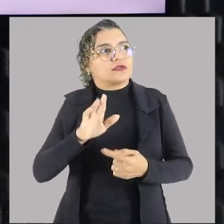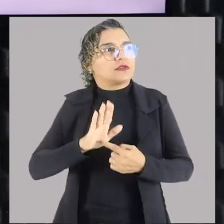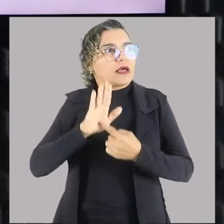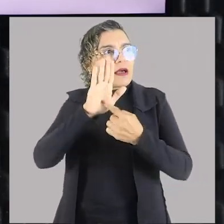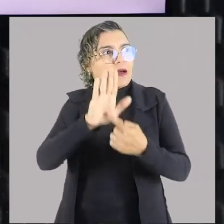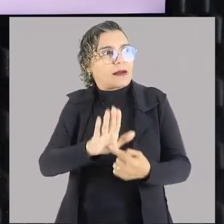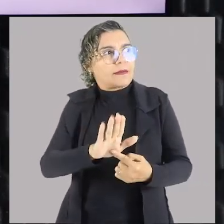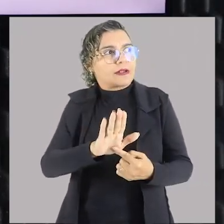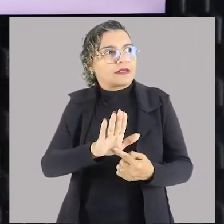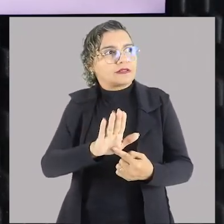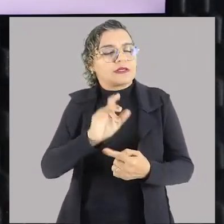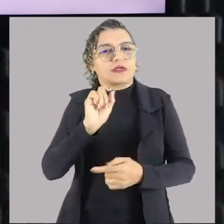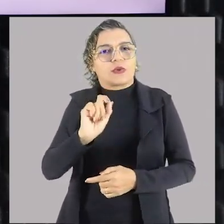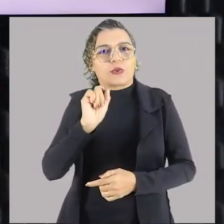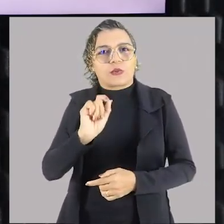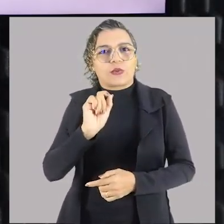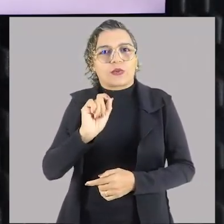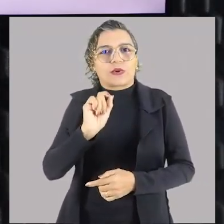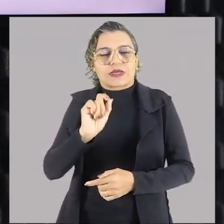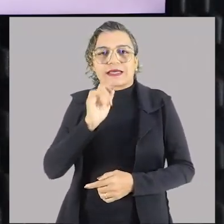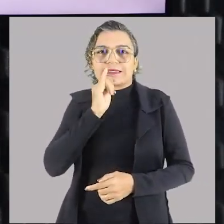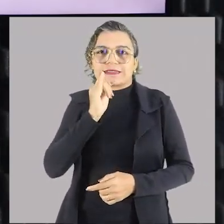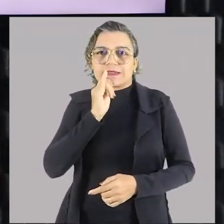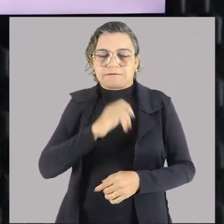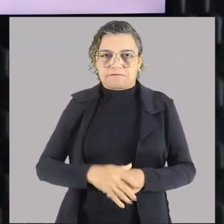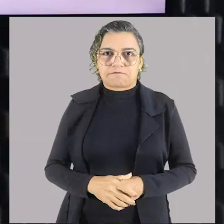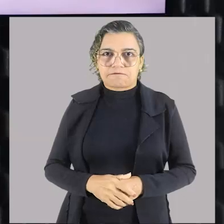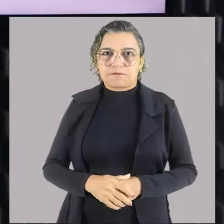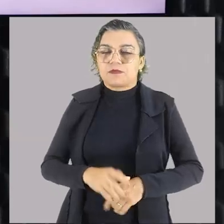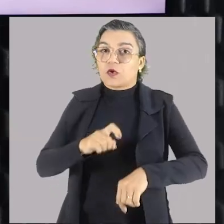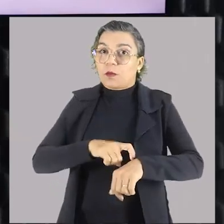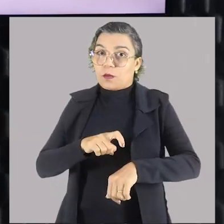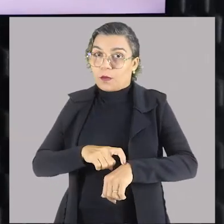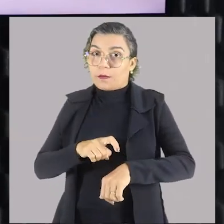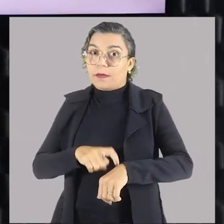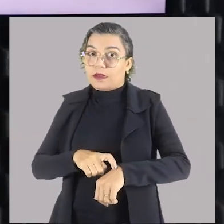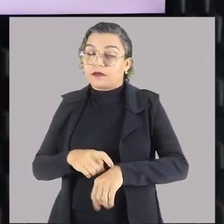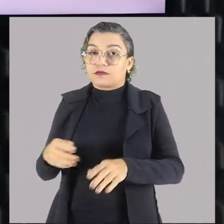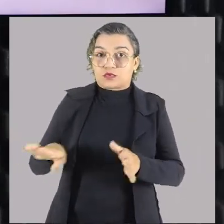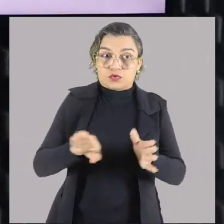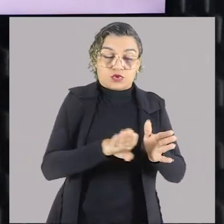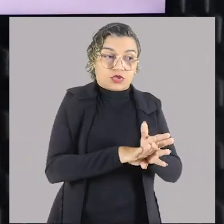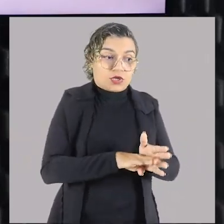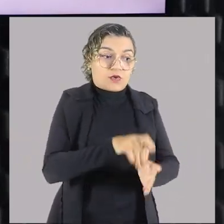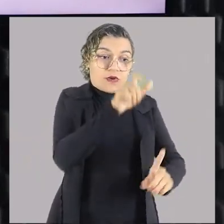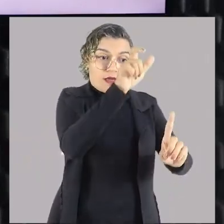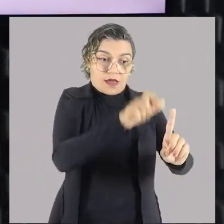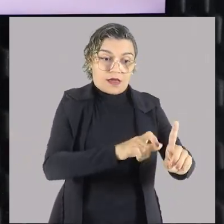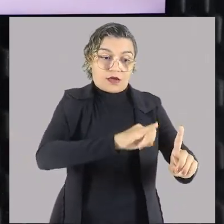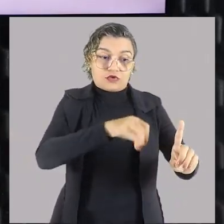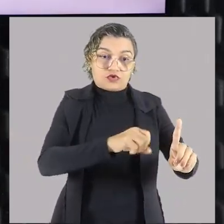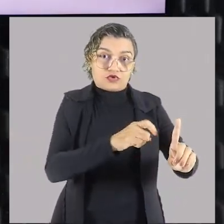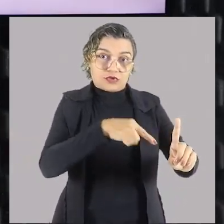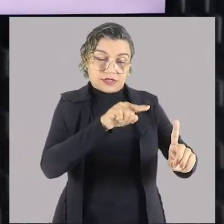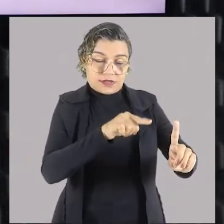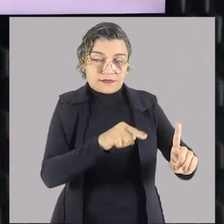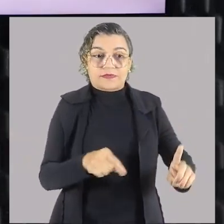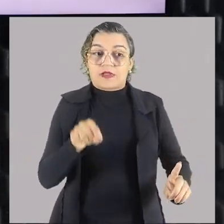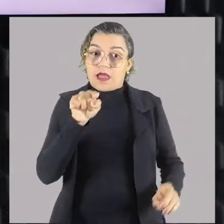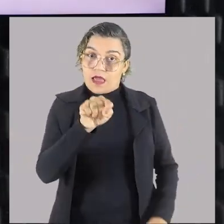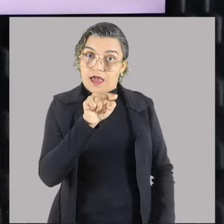um terceiro. Então, eu chego, este é José, esta é Maria. Então, você apresentando uma